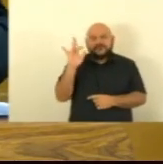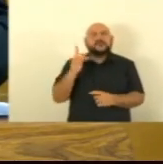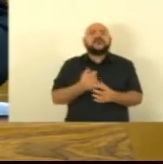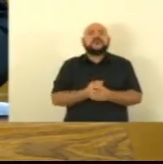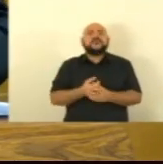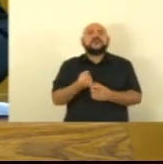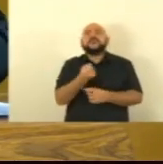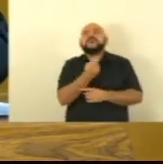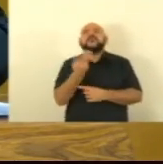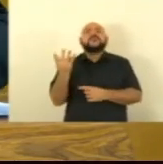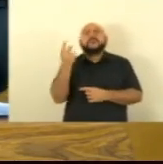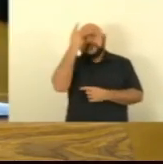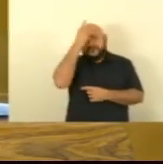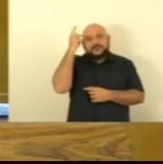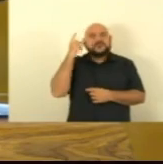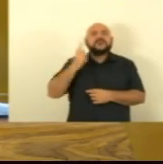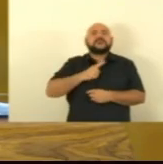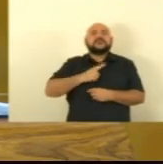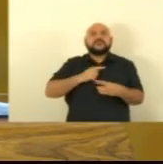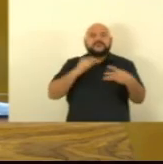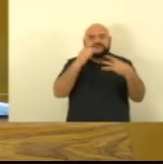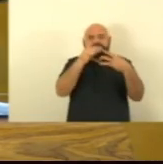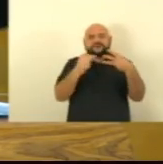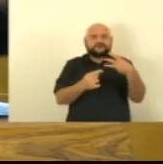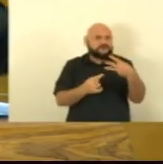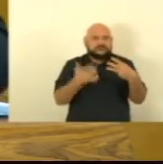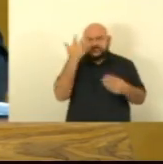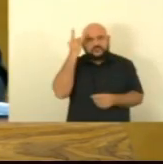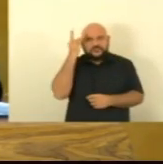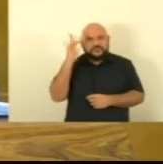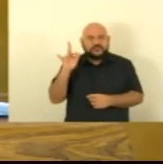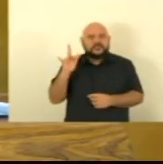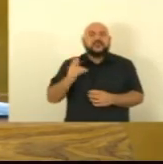de pessoas que têm comorbidade,